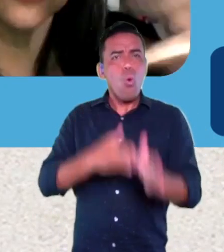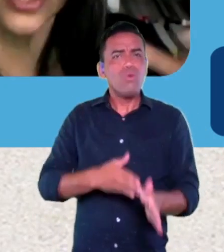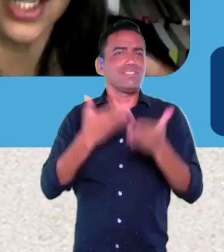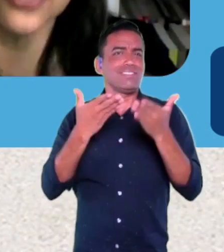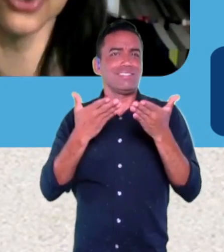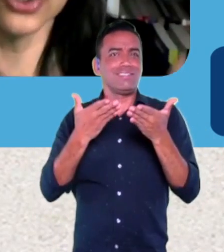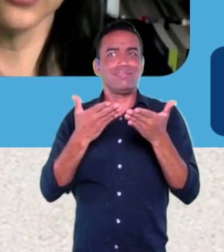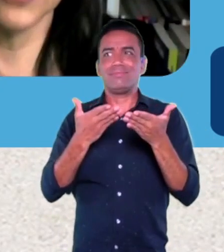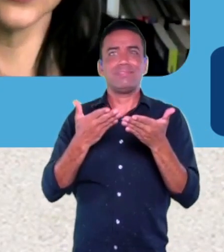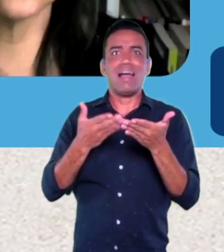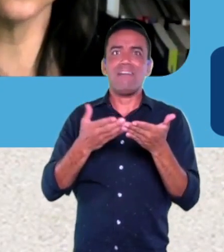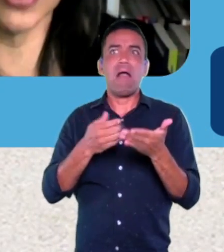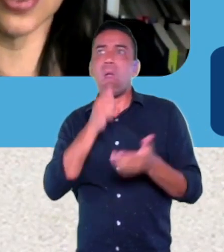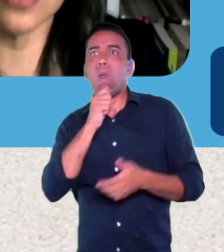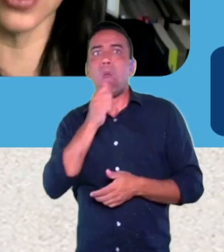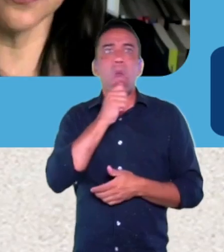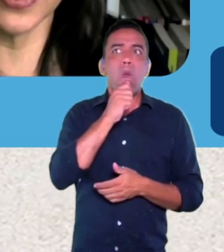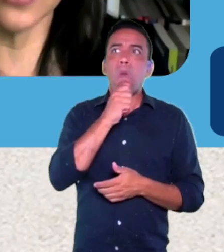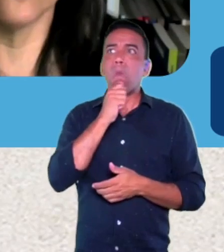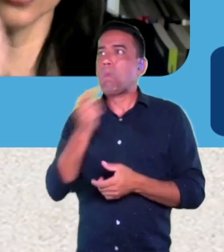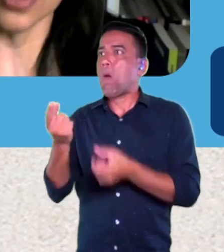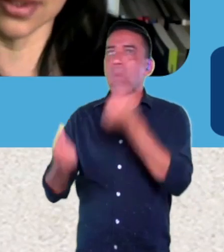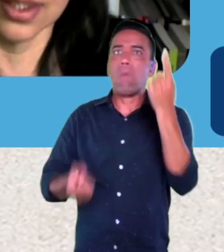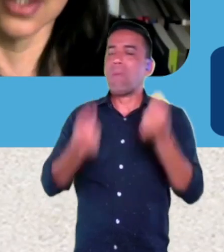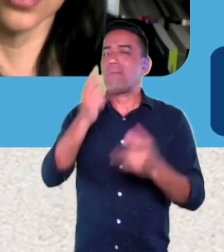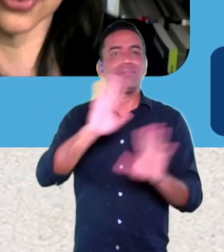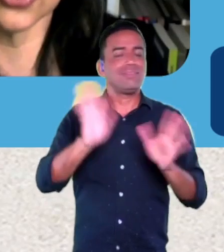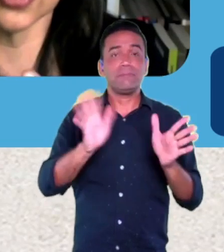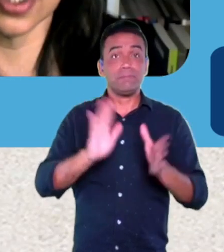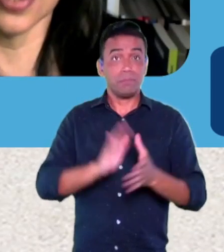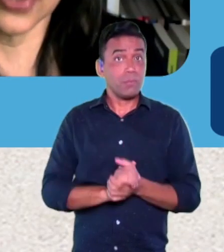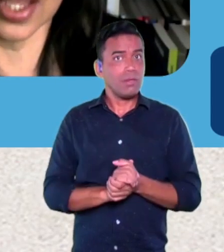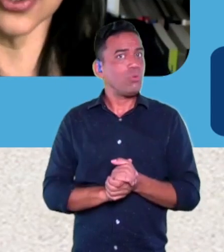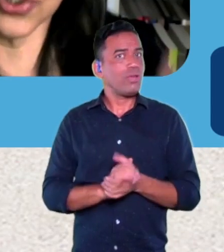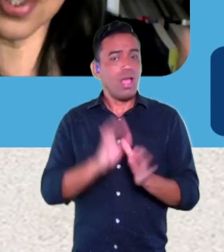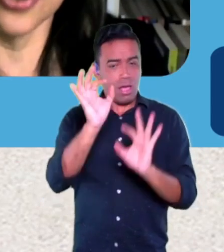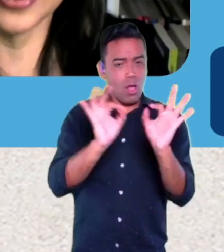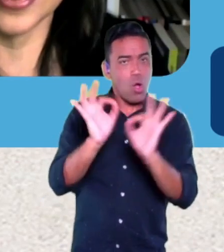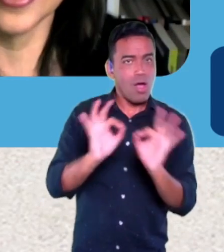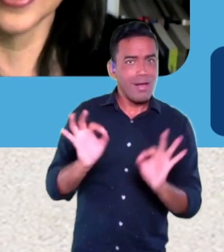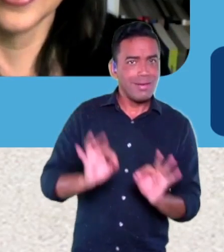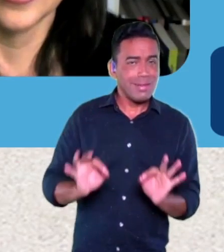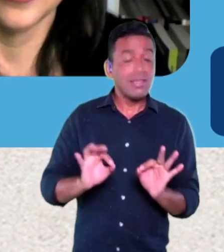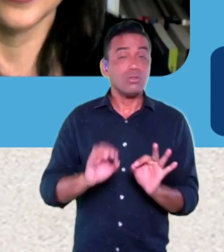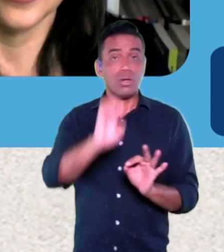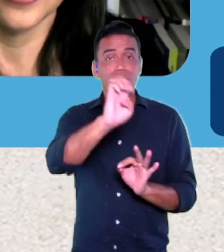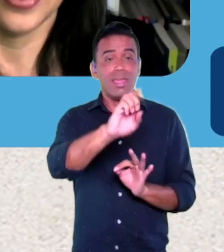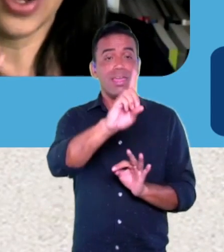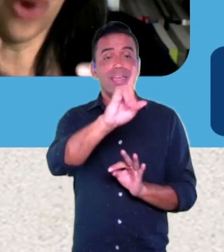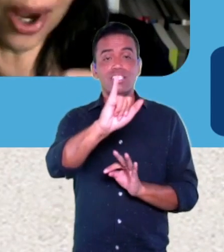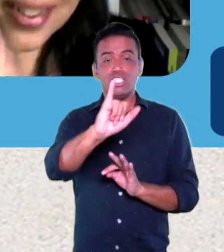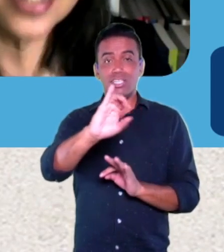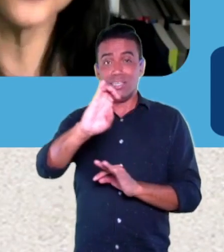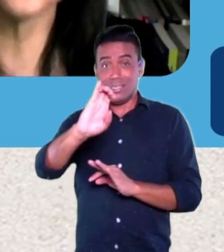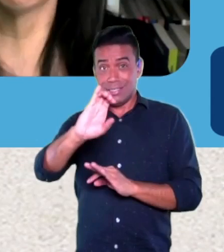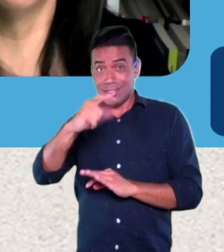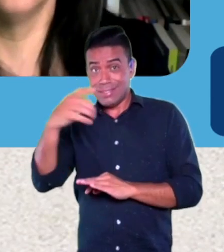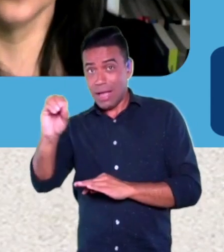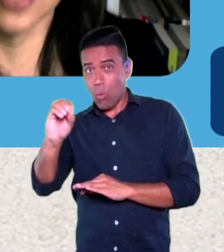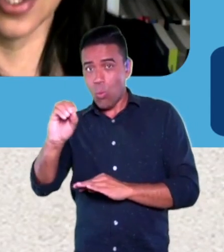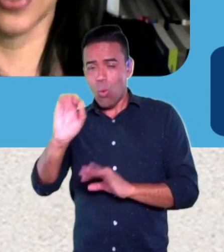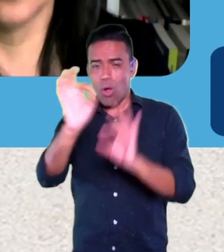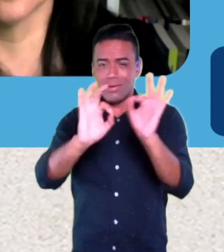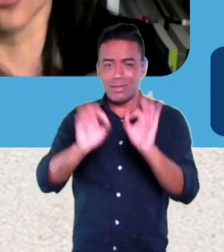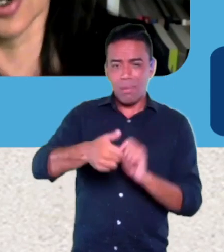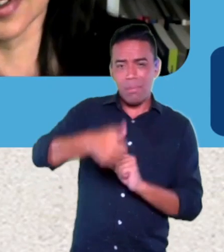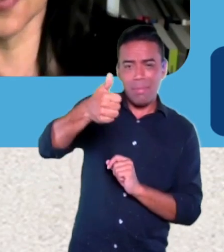estava tão aleatório, mas isso também é dado pela ordem que a gente... É isso que é a edição, né? A ordem que a gente